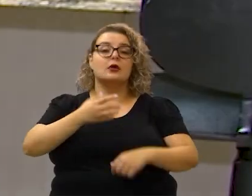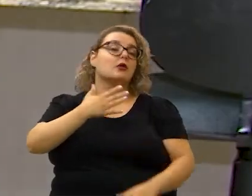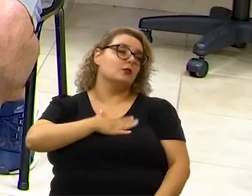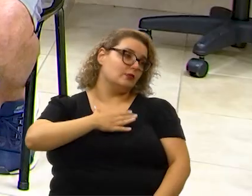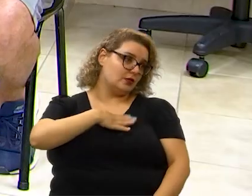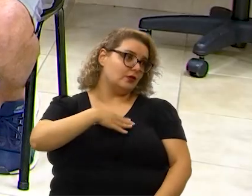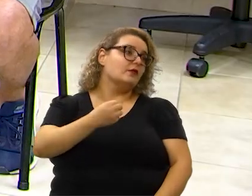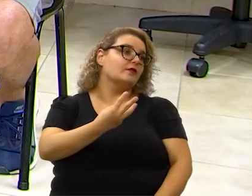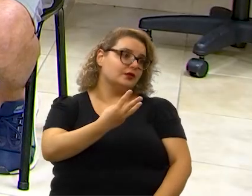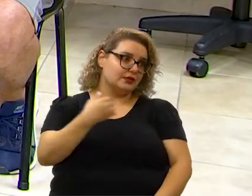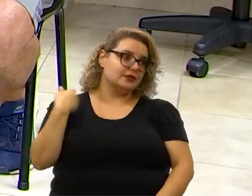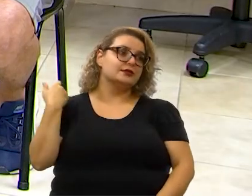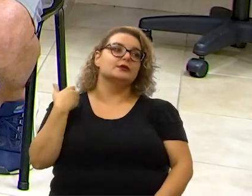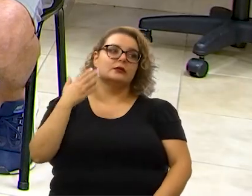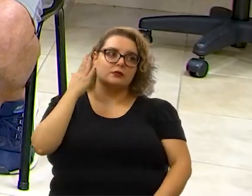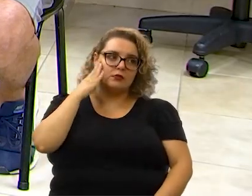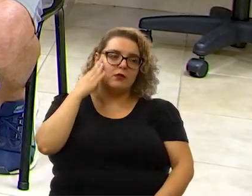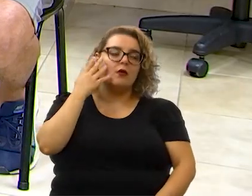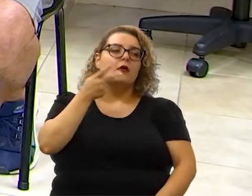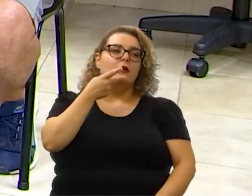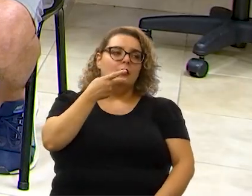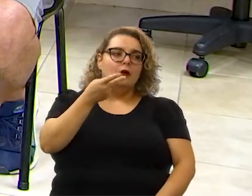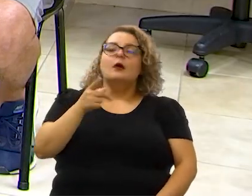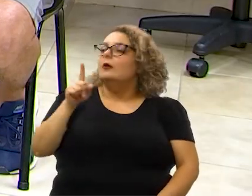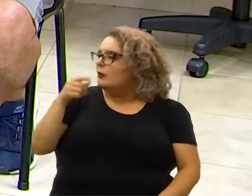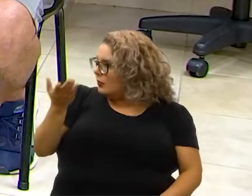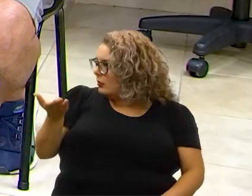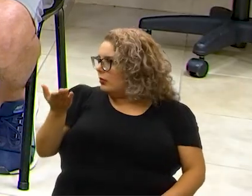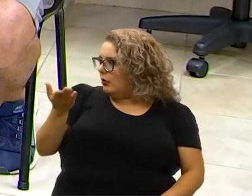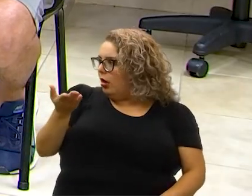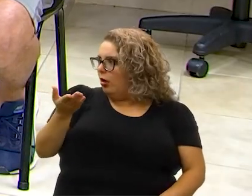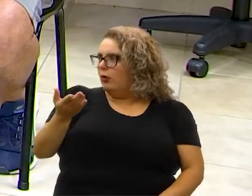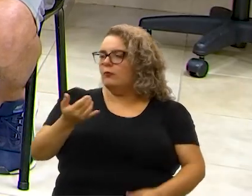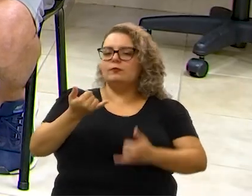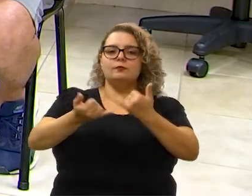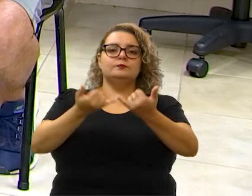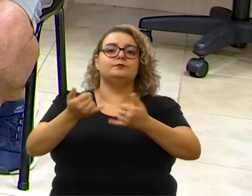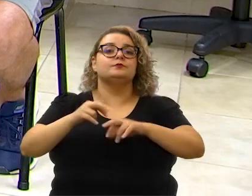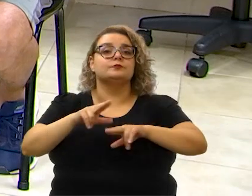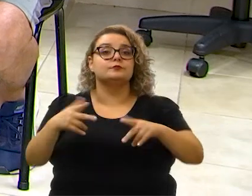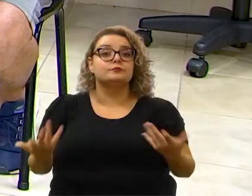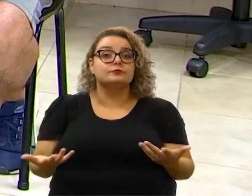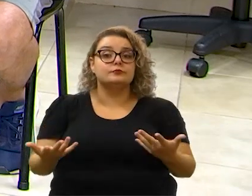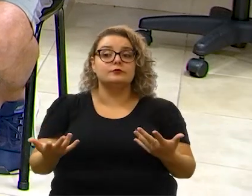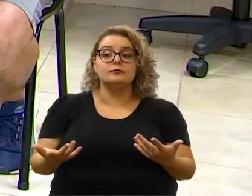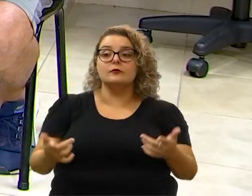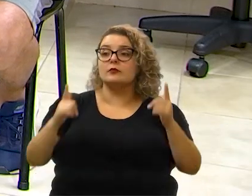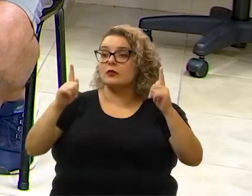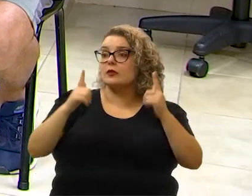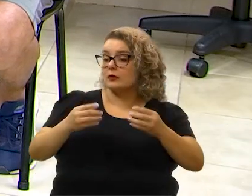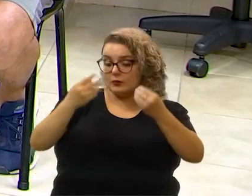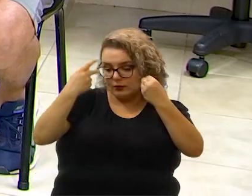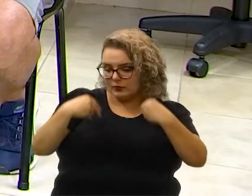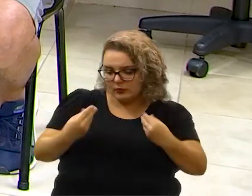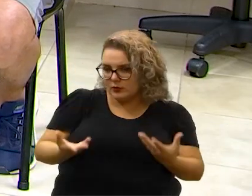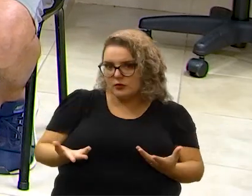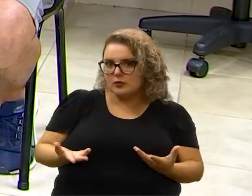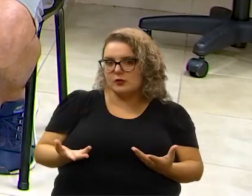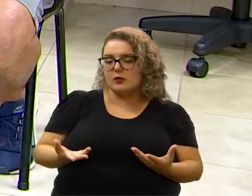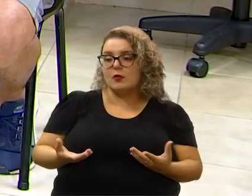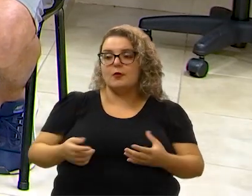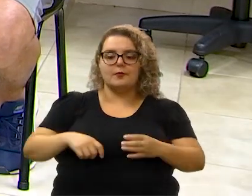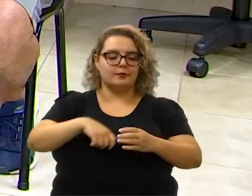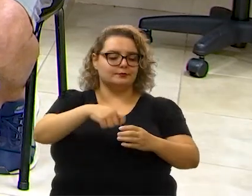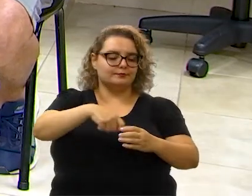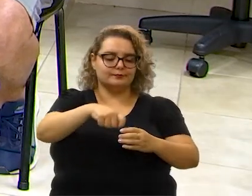Porque eu tenho um filho de 3 anos, eu sei exatamente o que você está falando. Não é? E o brinquedo hoje já traz a diversão em si. Agora o peão de